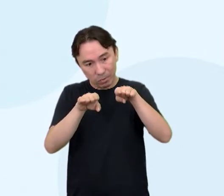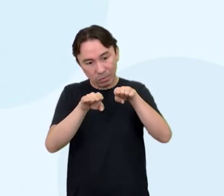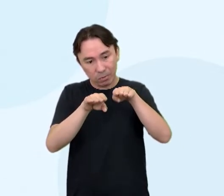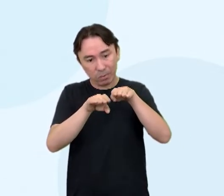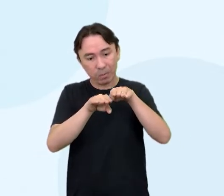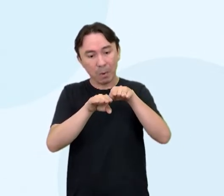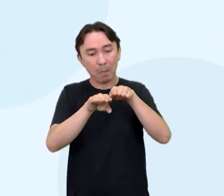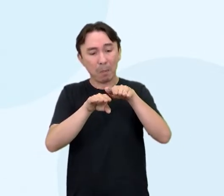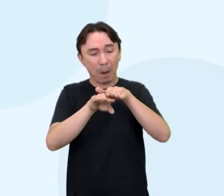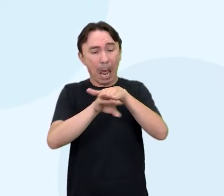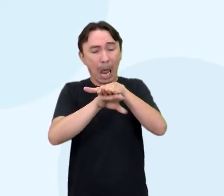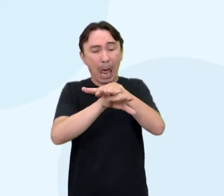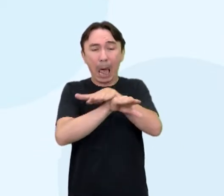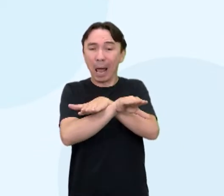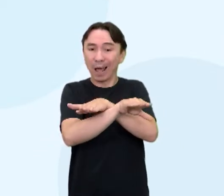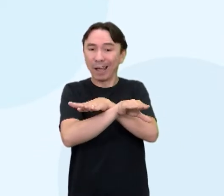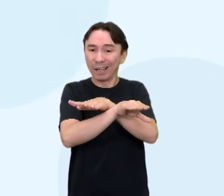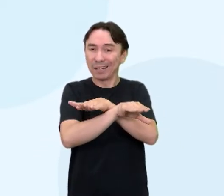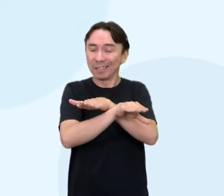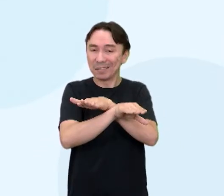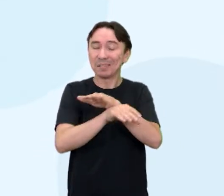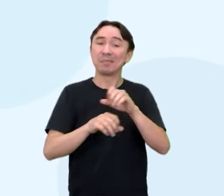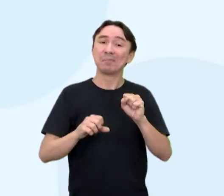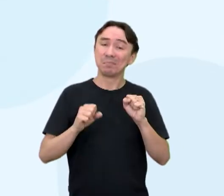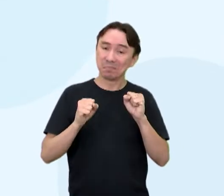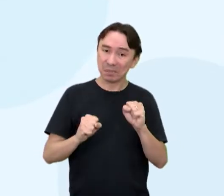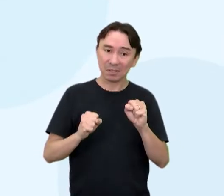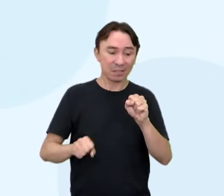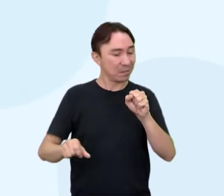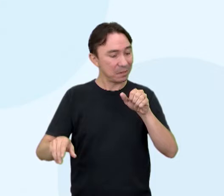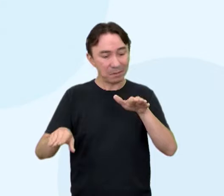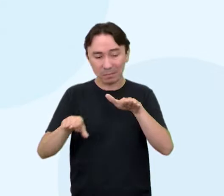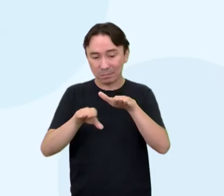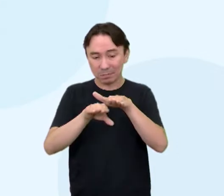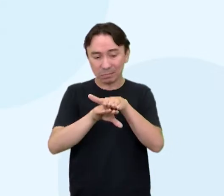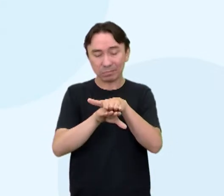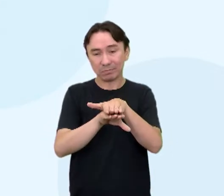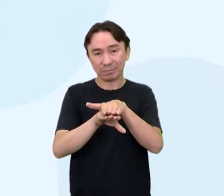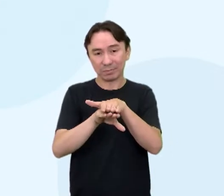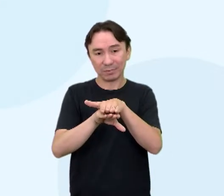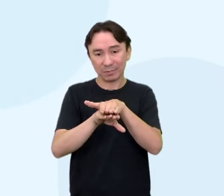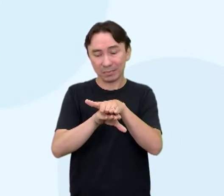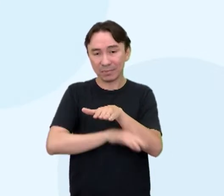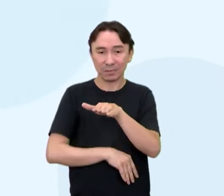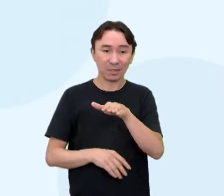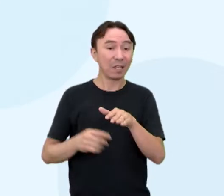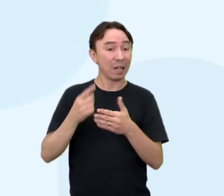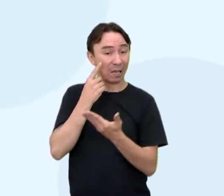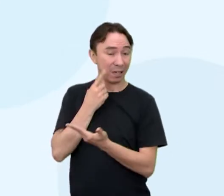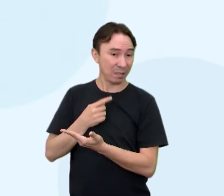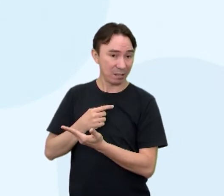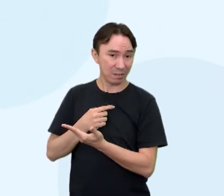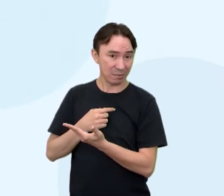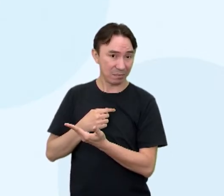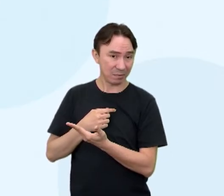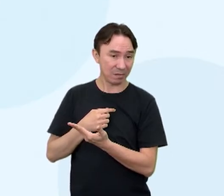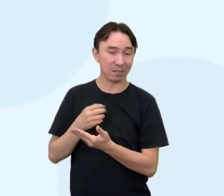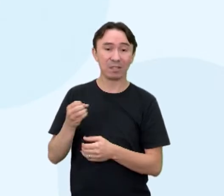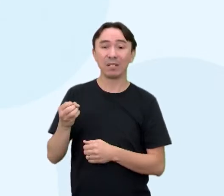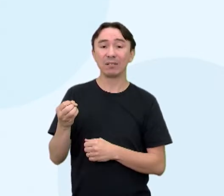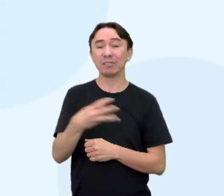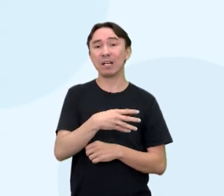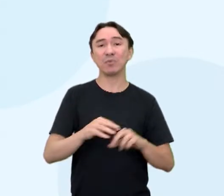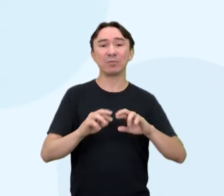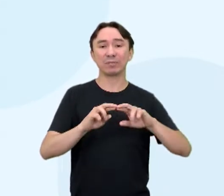altas temperaturas e se fundindo parcialmente. Esse novo magma, menos denso, sobe